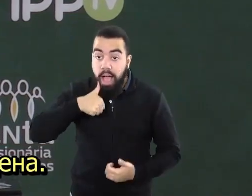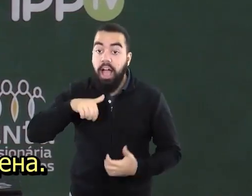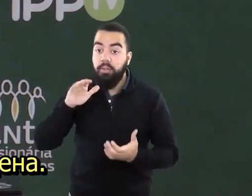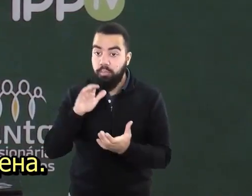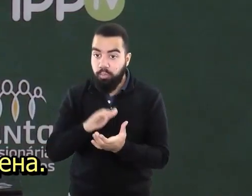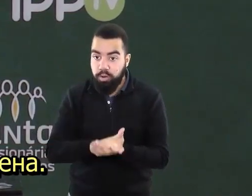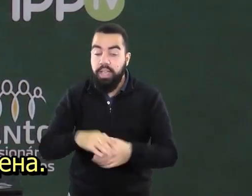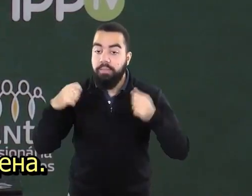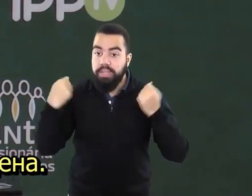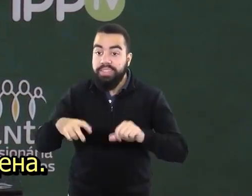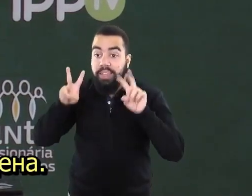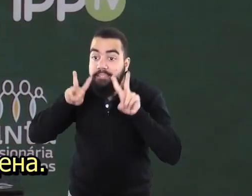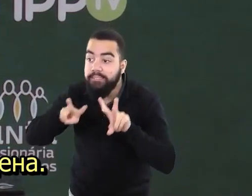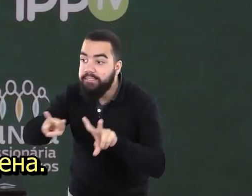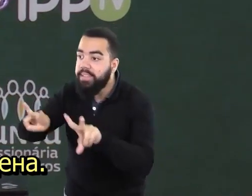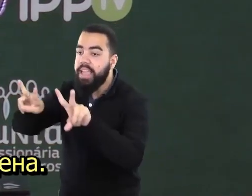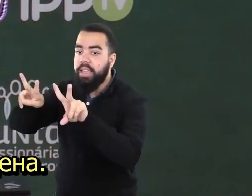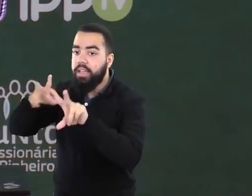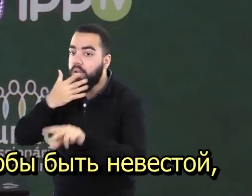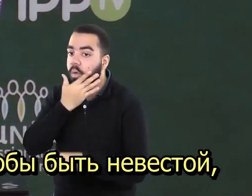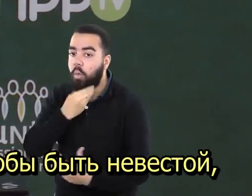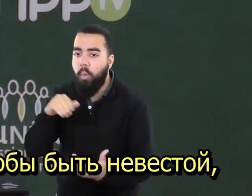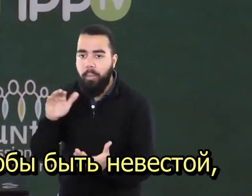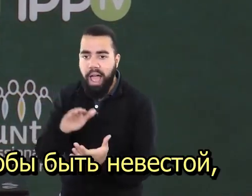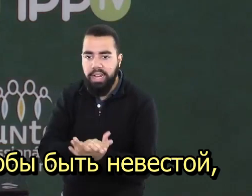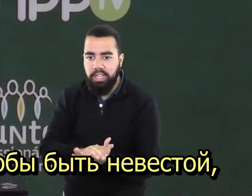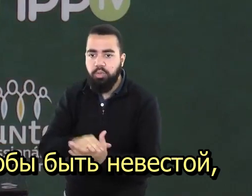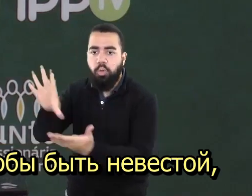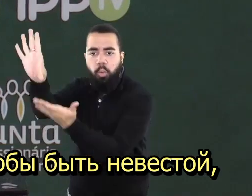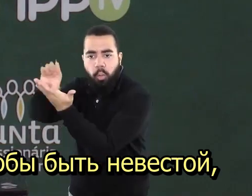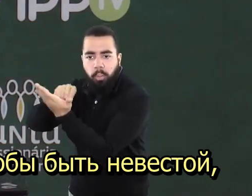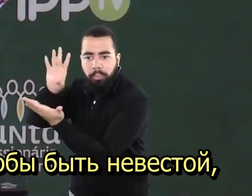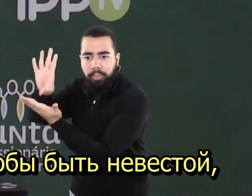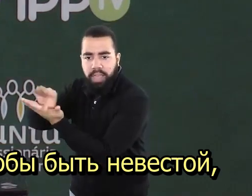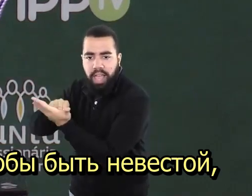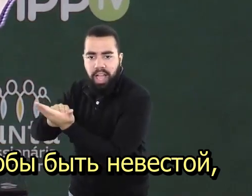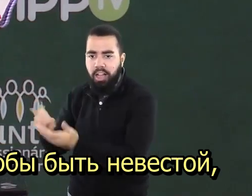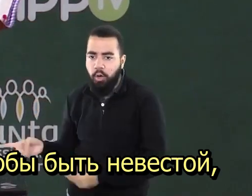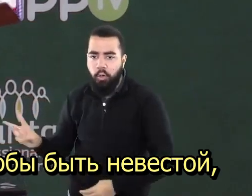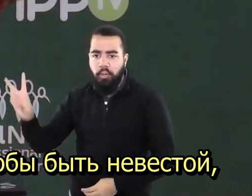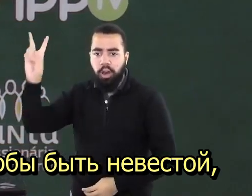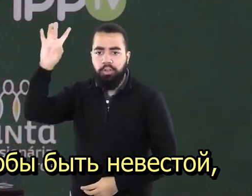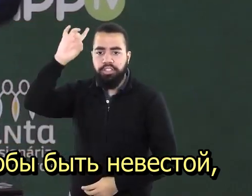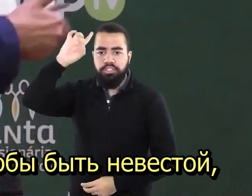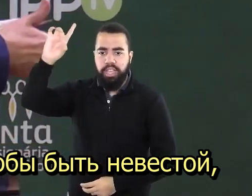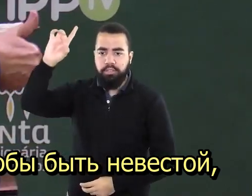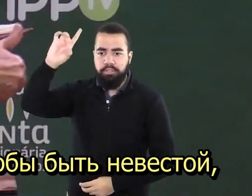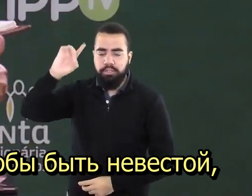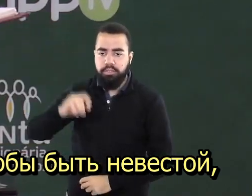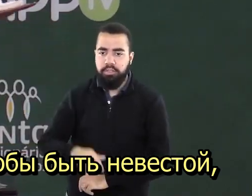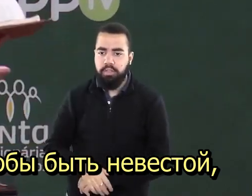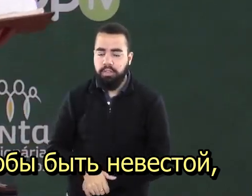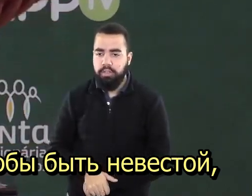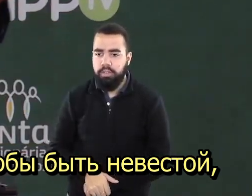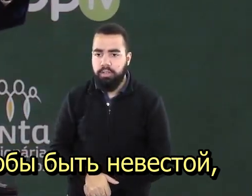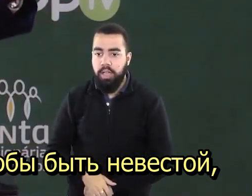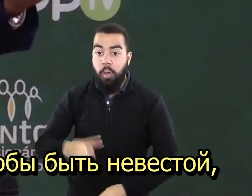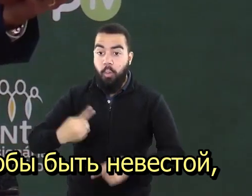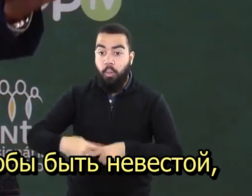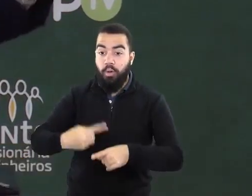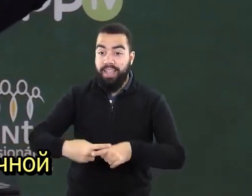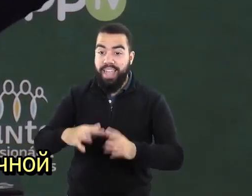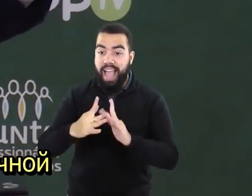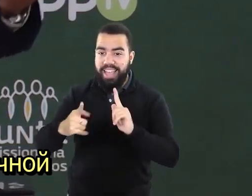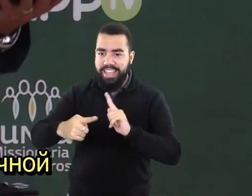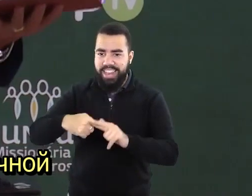na convivência com ele, ela é santificada. Assim como a igreja é santificada e apresentada para ser uma